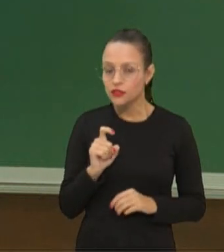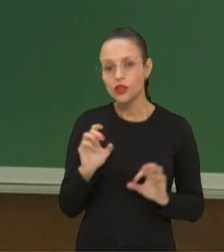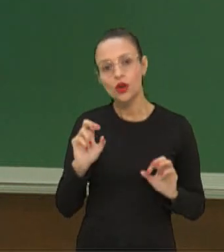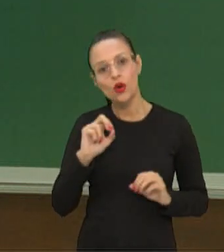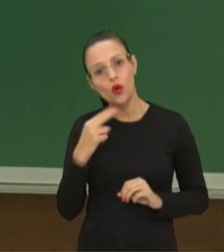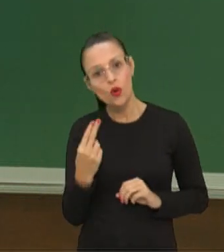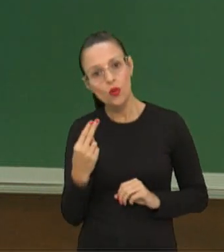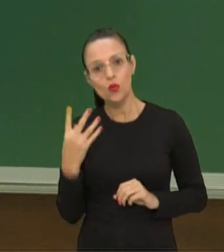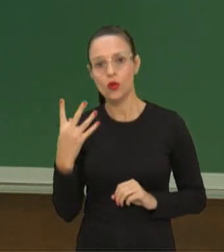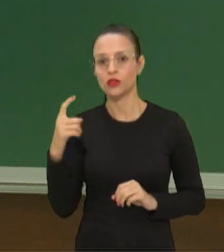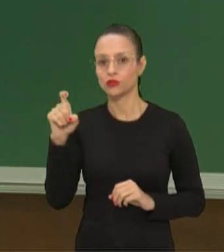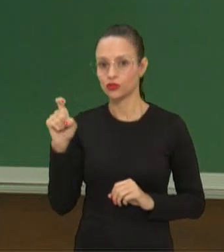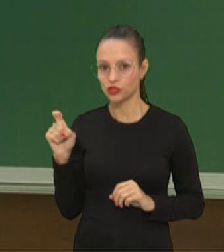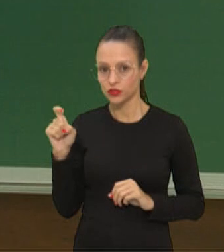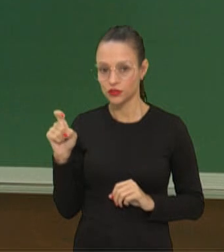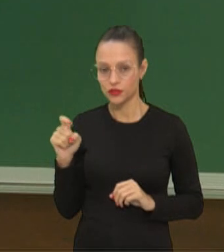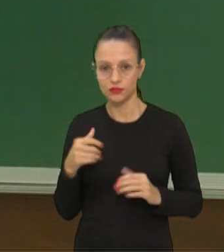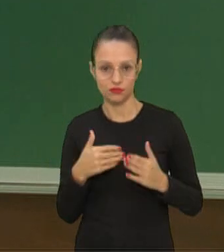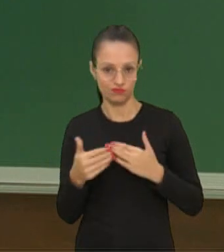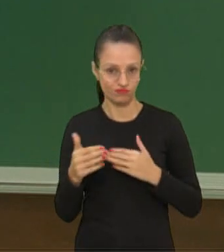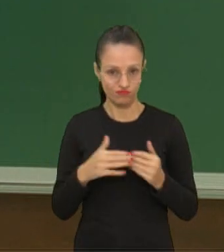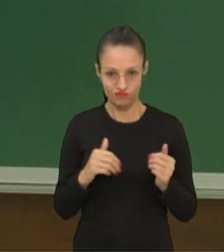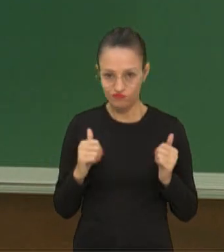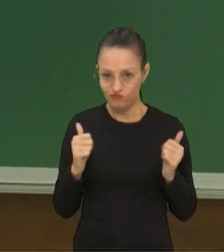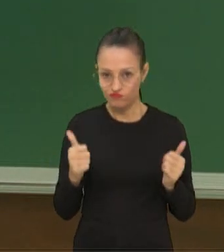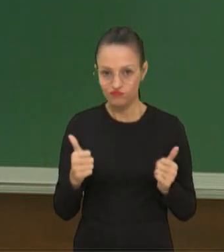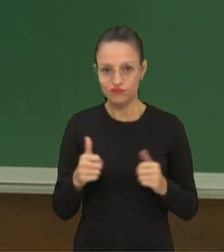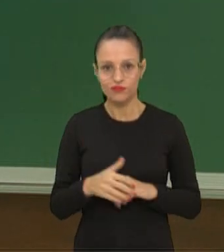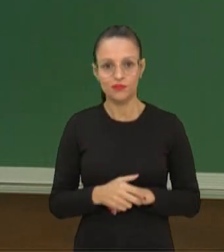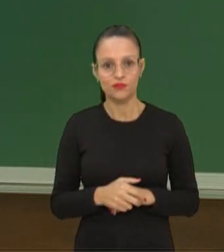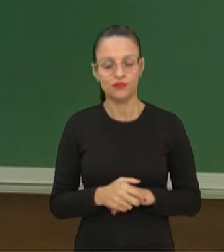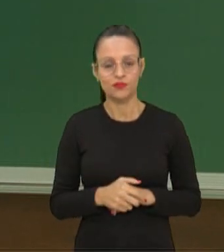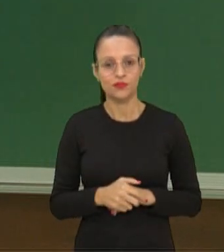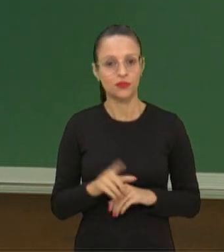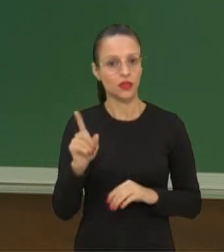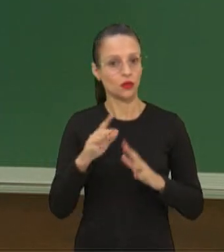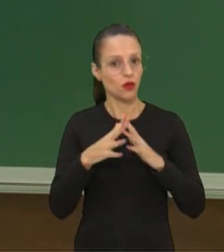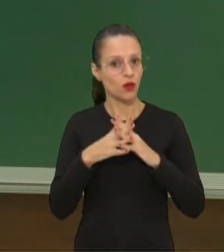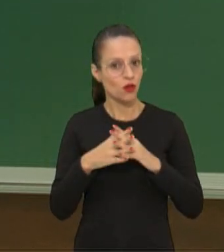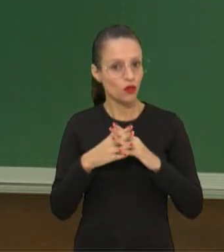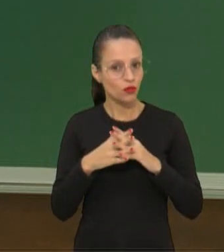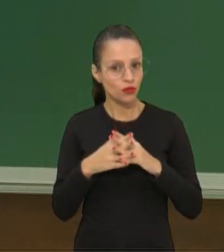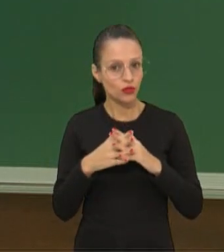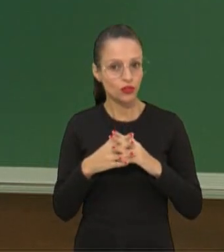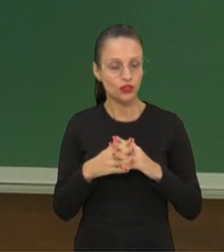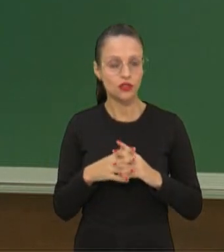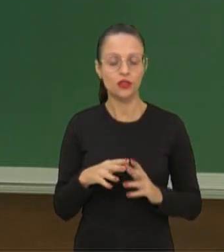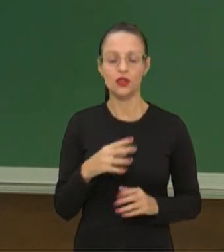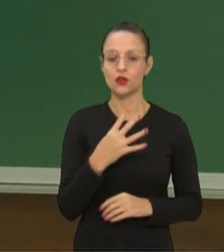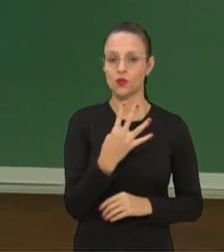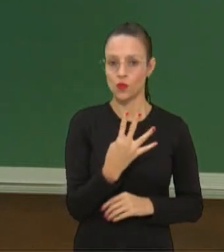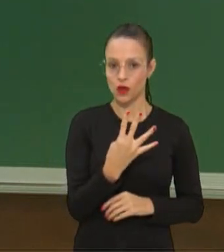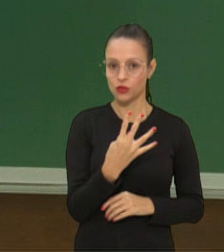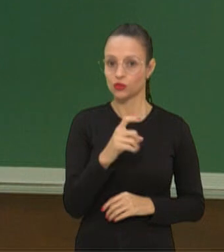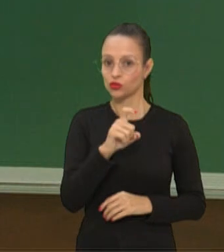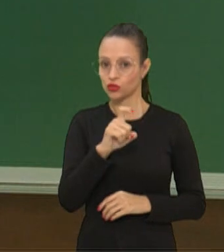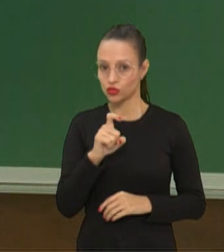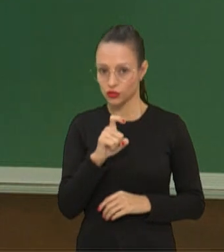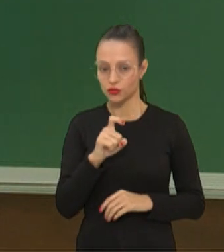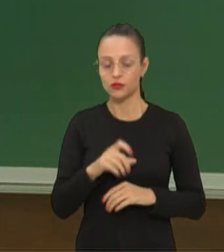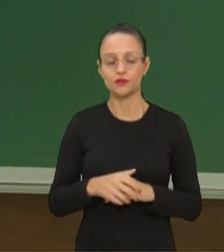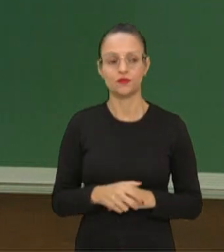apenas 4x, que dá na mesma, tá? Não corro o risco de confundir. 4 do lado do x é 4 vezes o x,